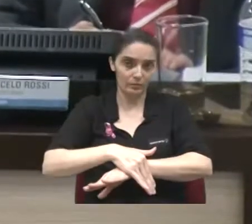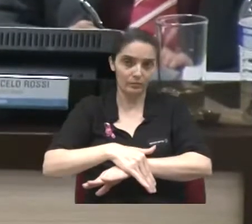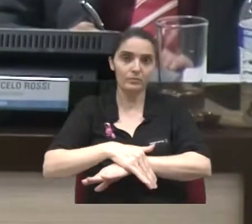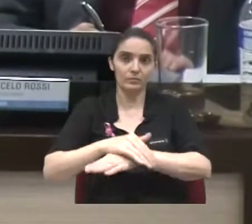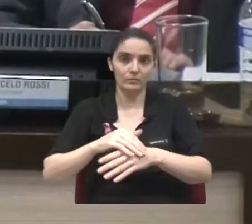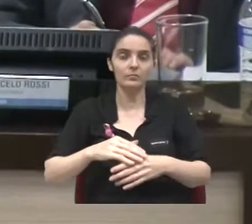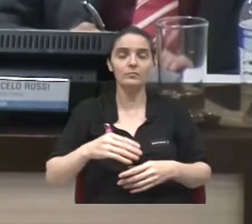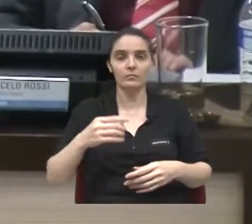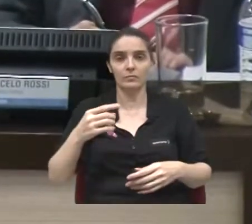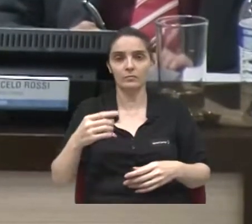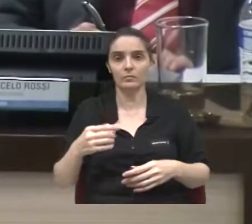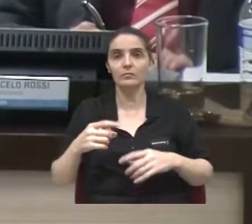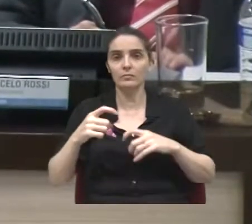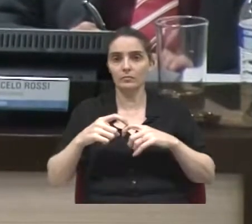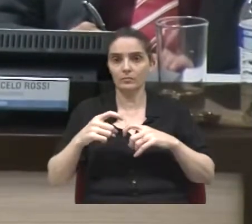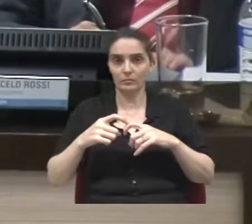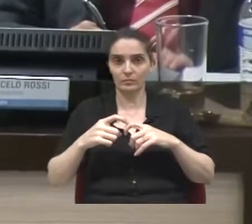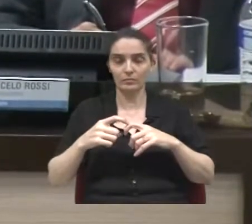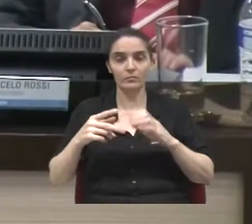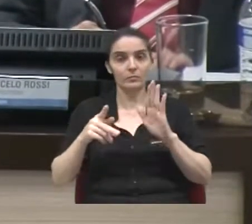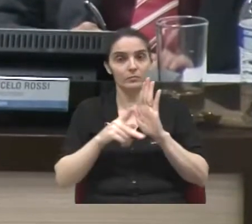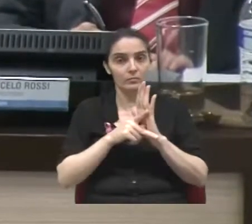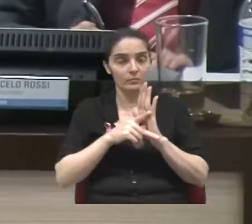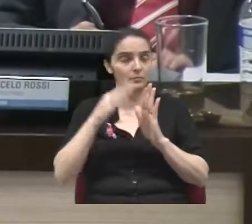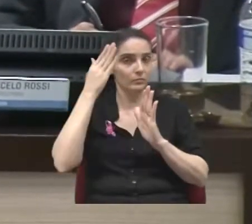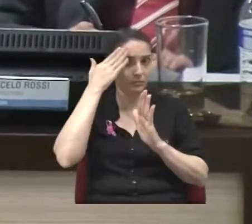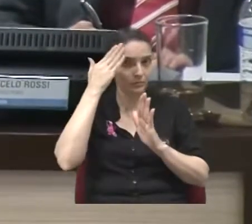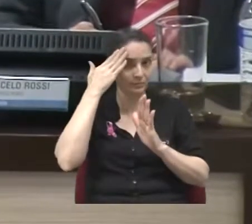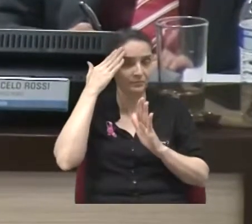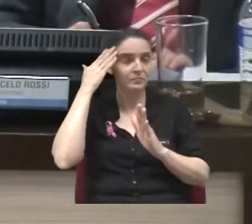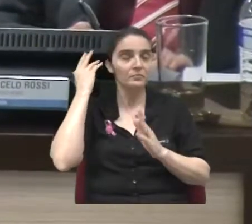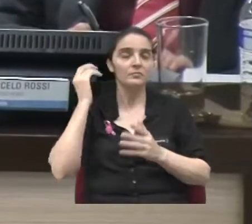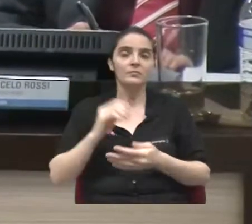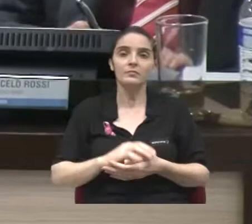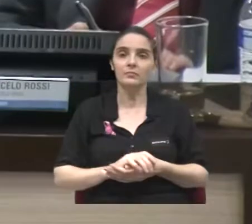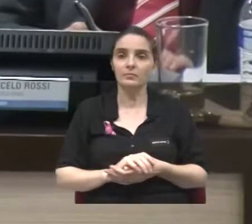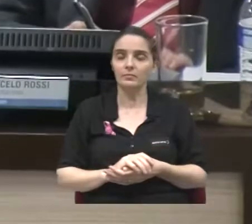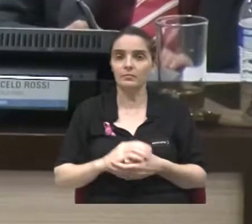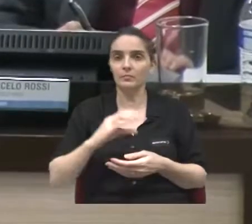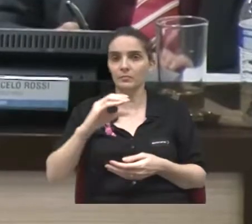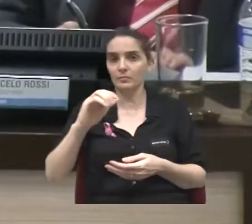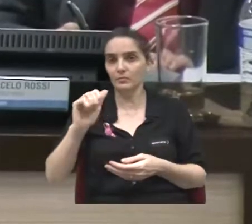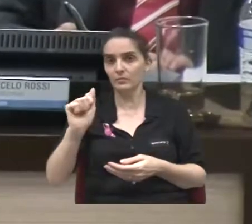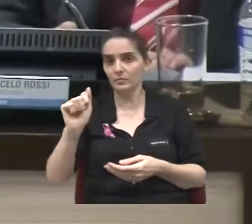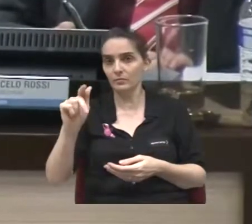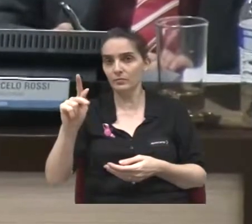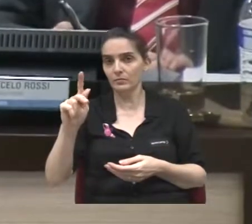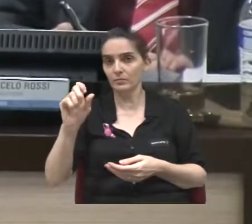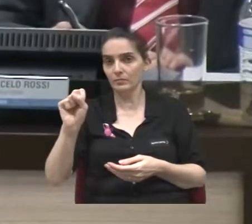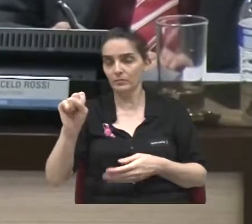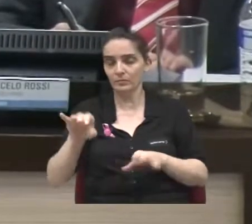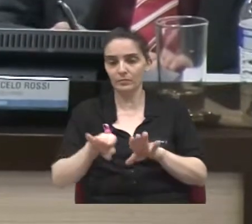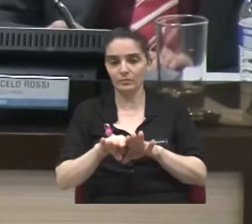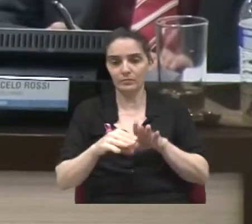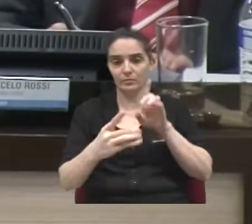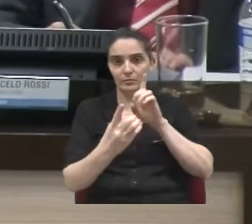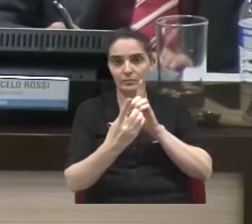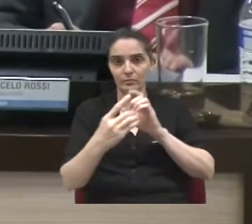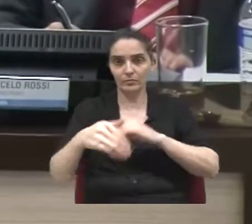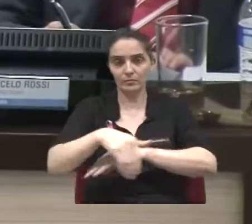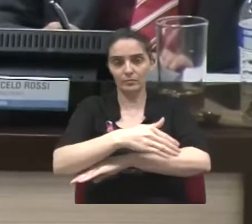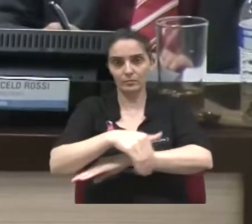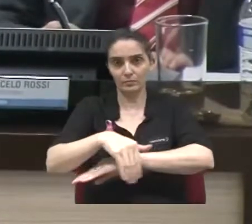do médico psiquiatra. Isso realmente é a questão dos CAPS, o consultório de rua, os CAPS 24 horas e o